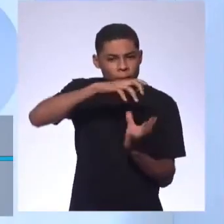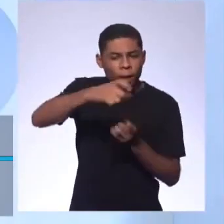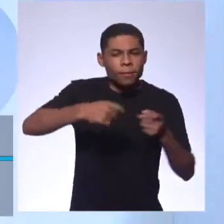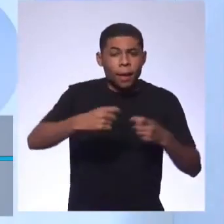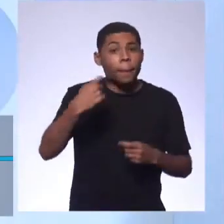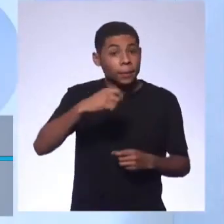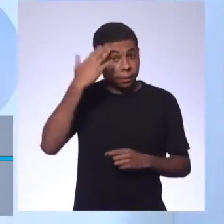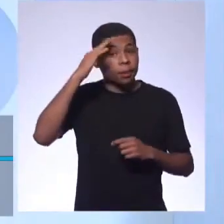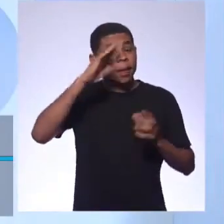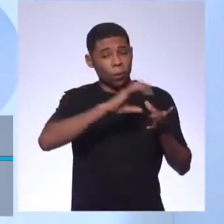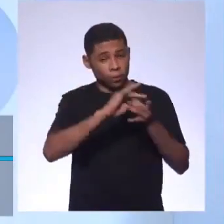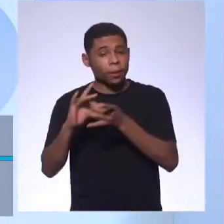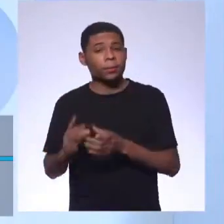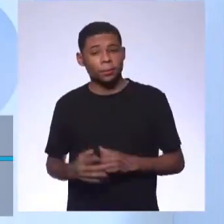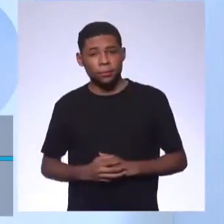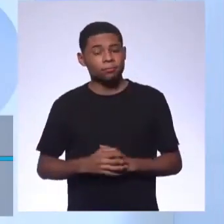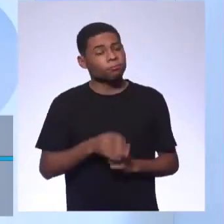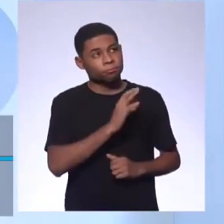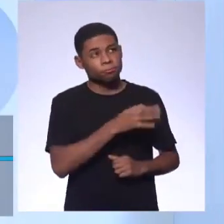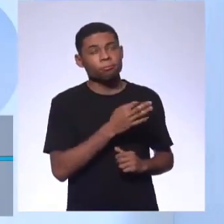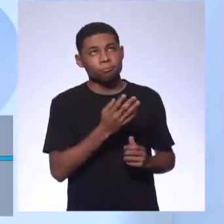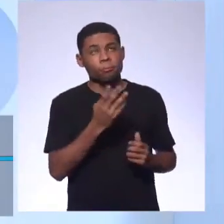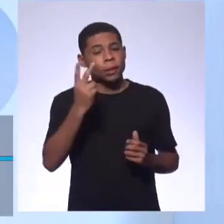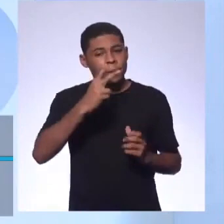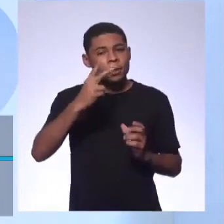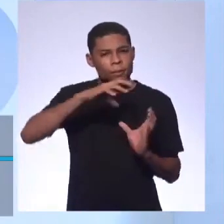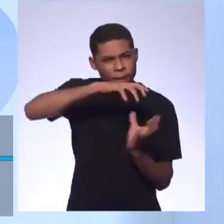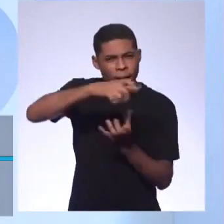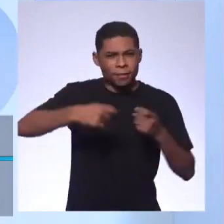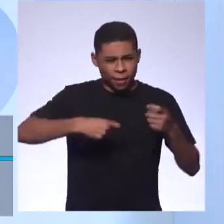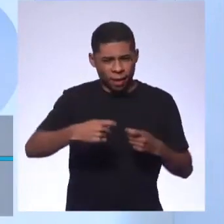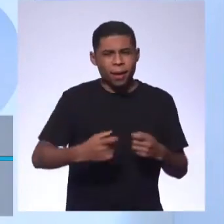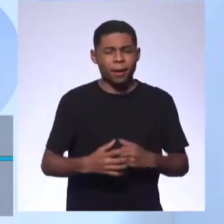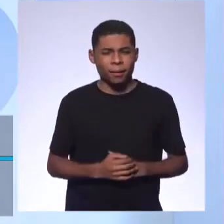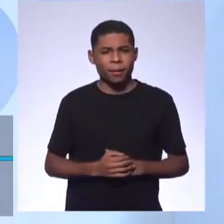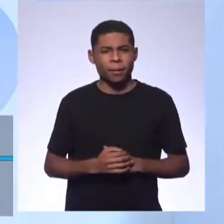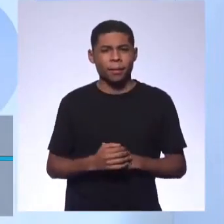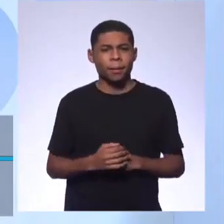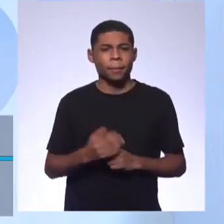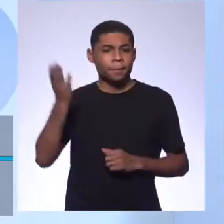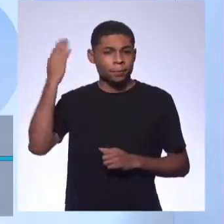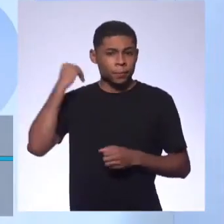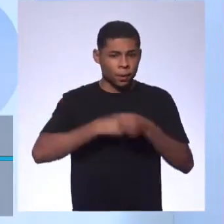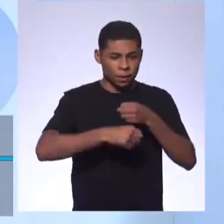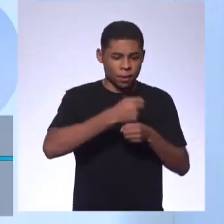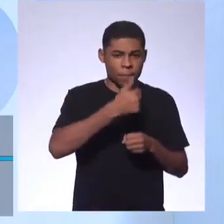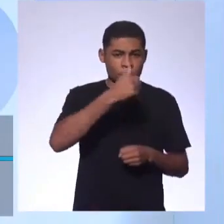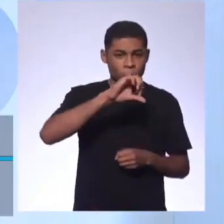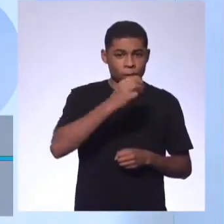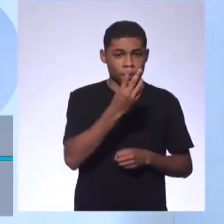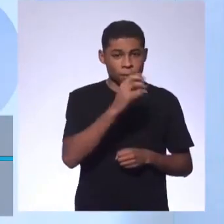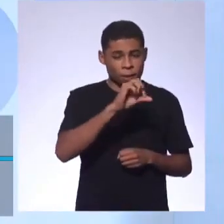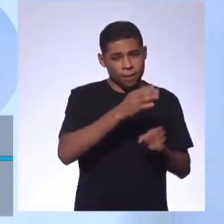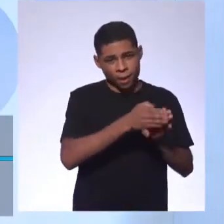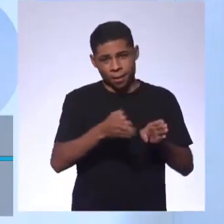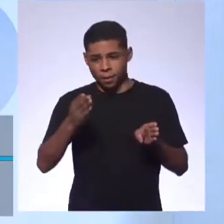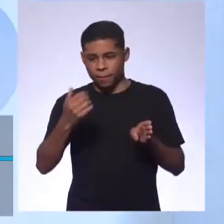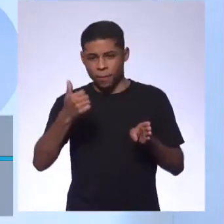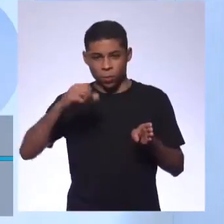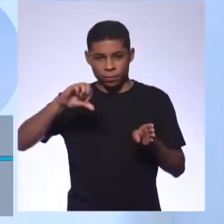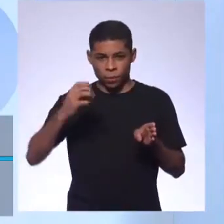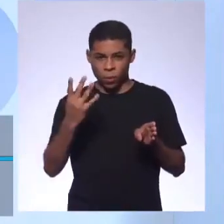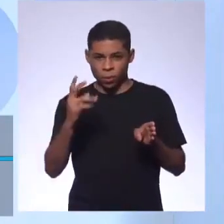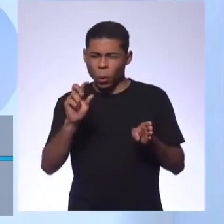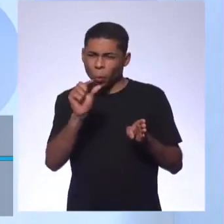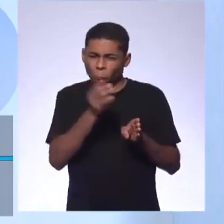tem que entender esse contexto. Né? Esse contexto da Segunda Guerra, né, que vai de 39 a 45, e até um